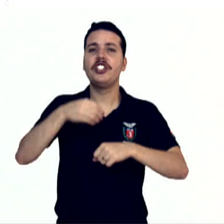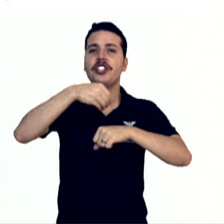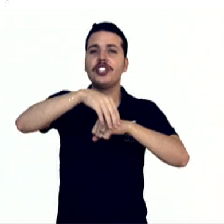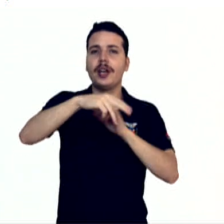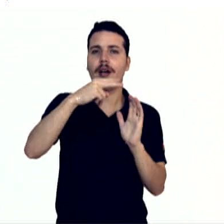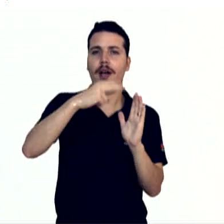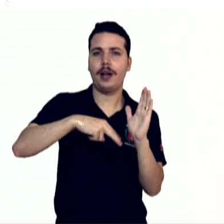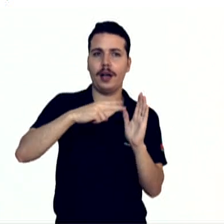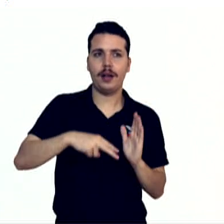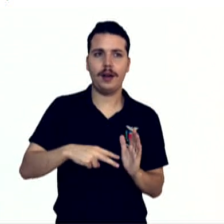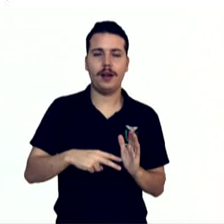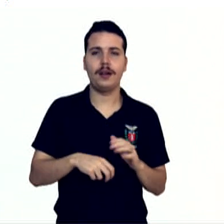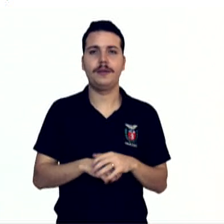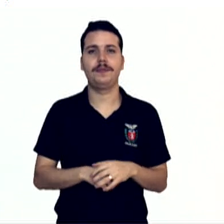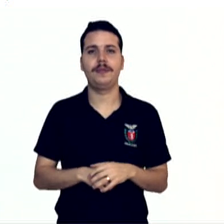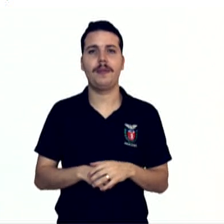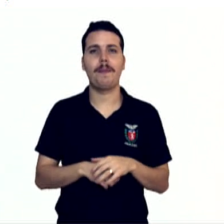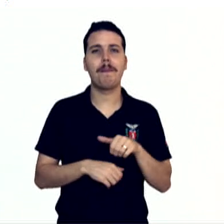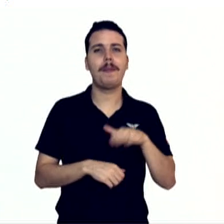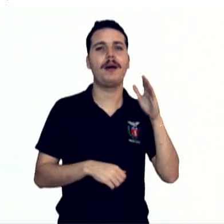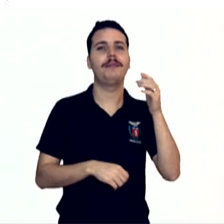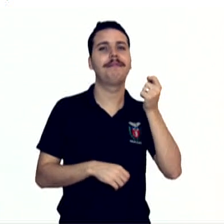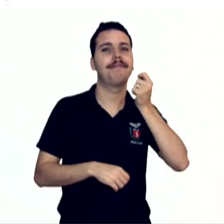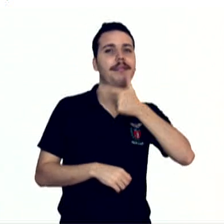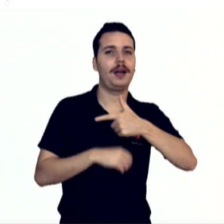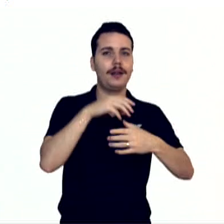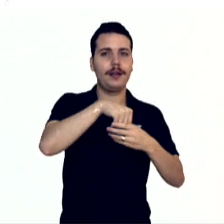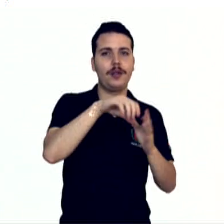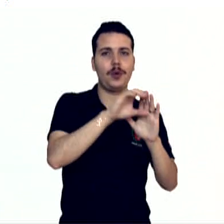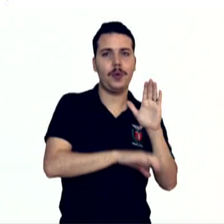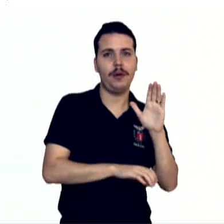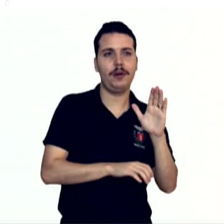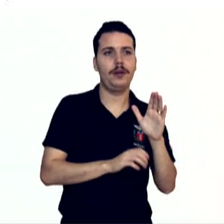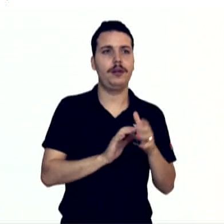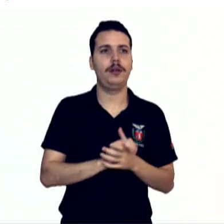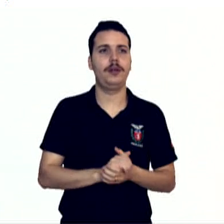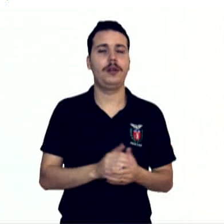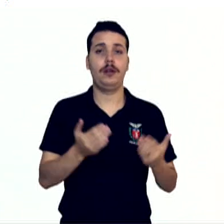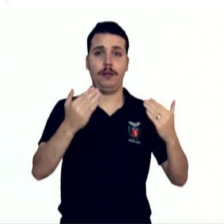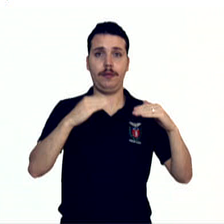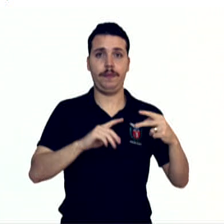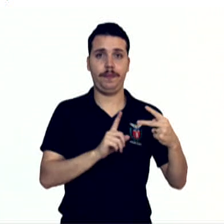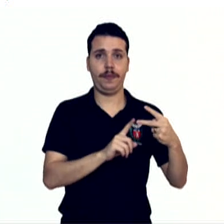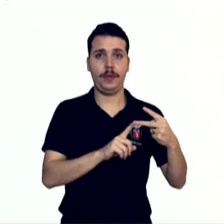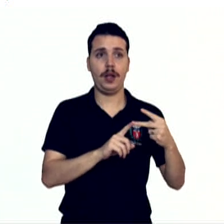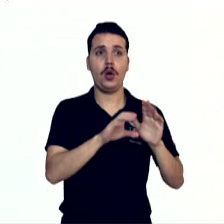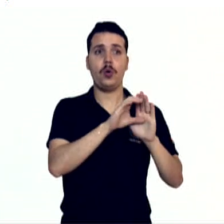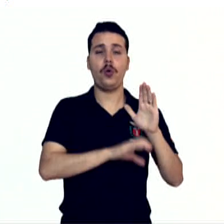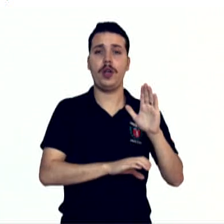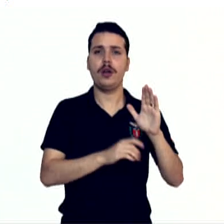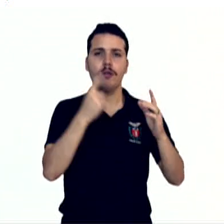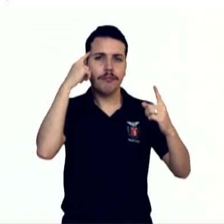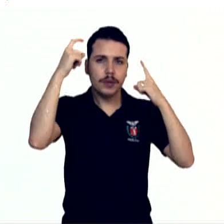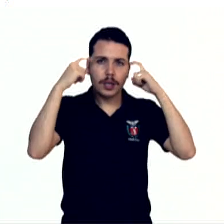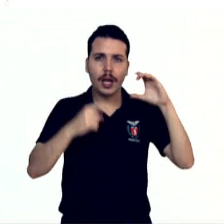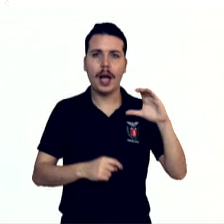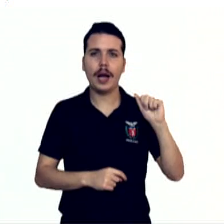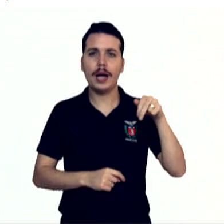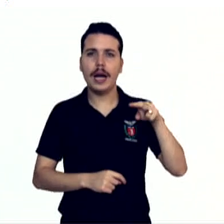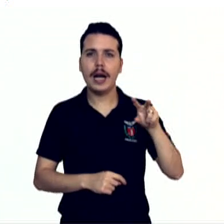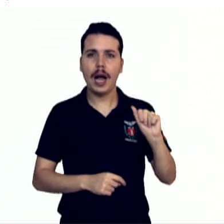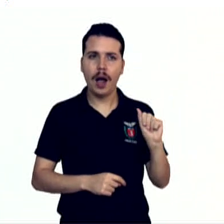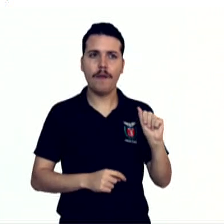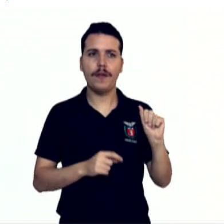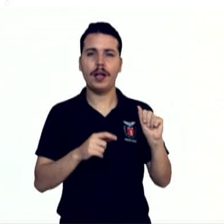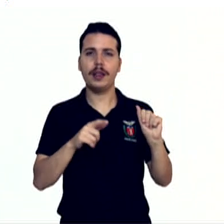em currículos, né? O Currículos Criativos Canva, que é uma plataforma de formatação, de apresentações,